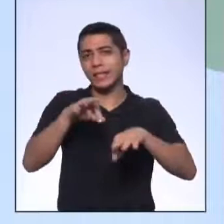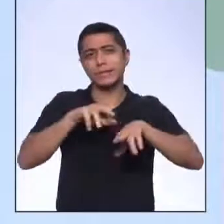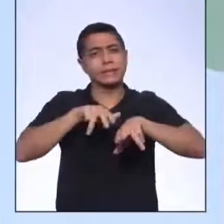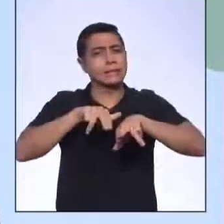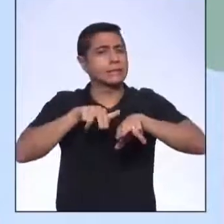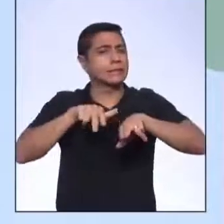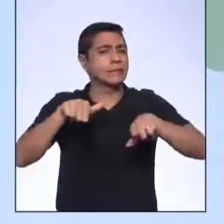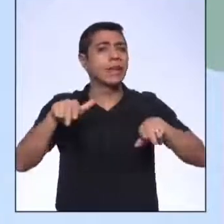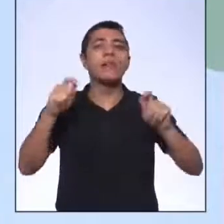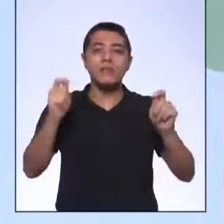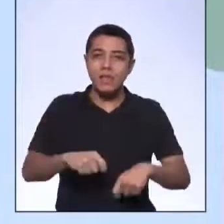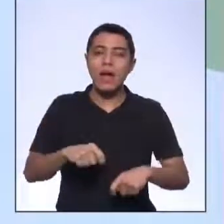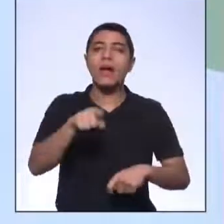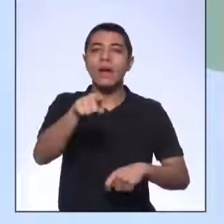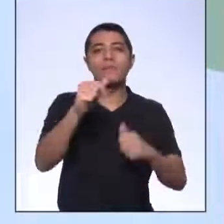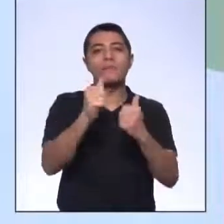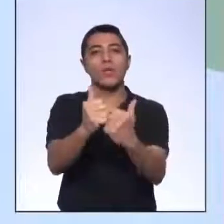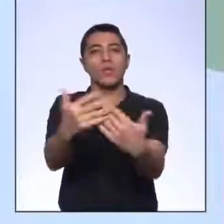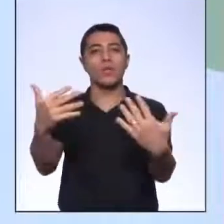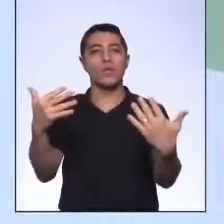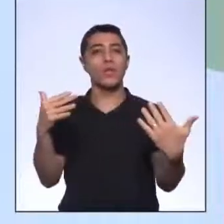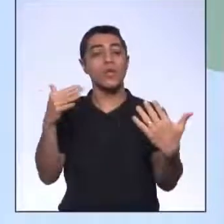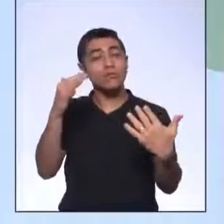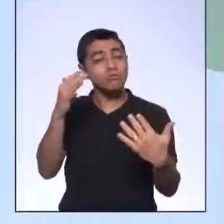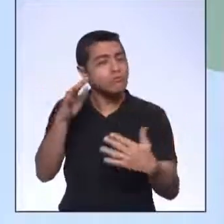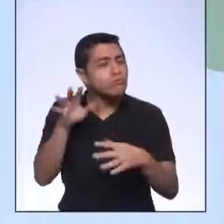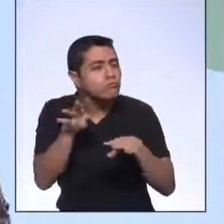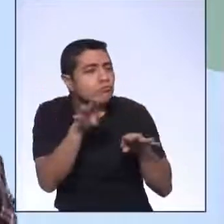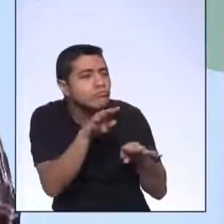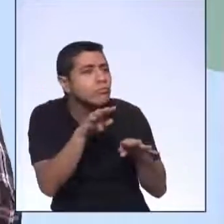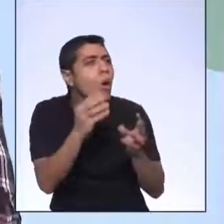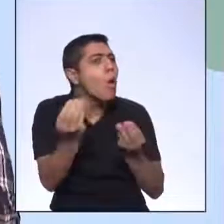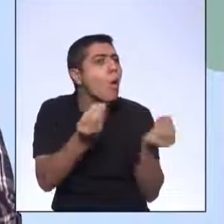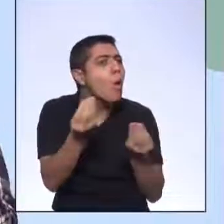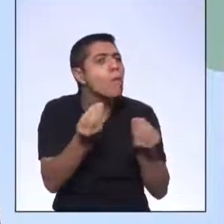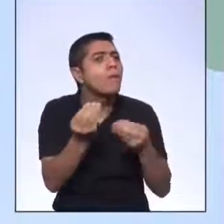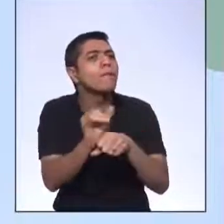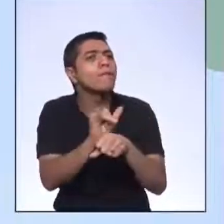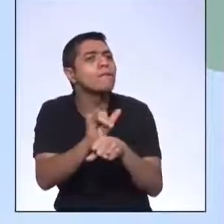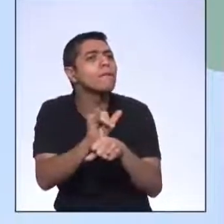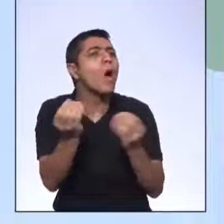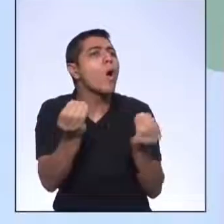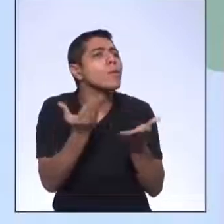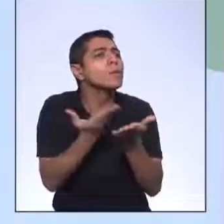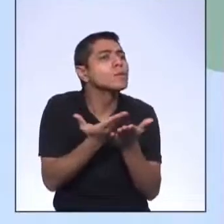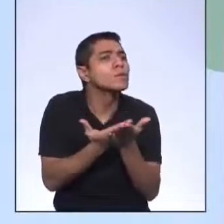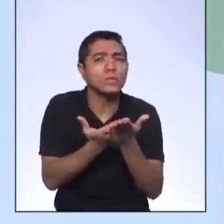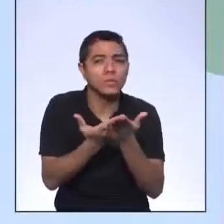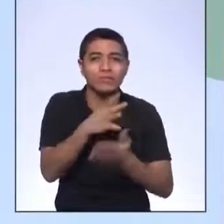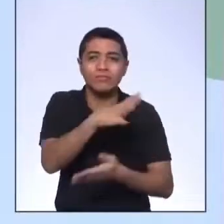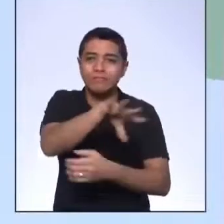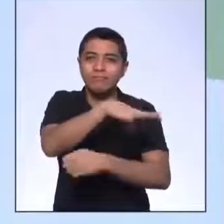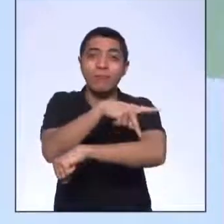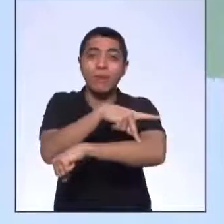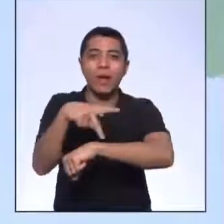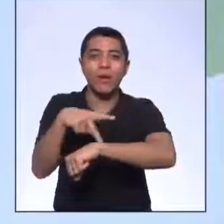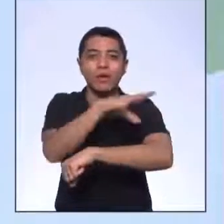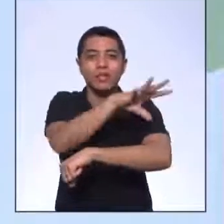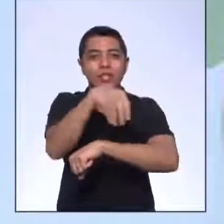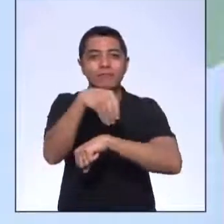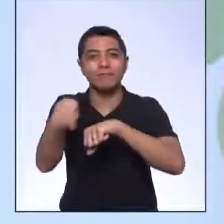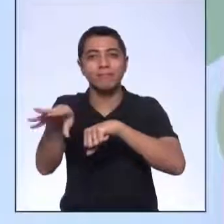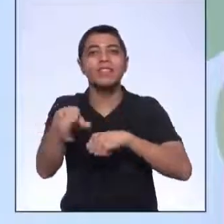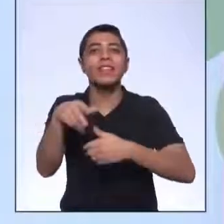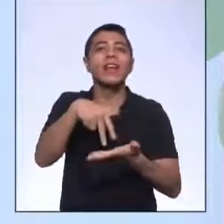com é mais técnica ou a parte de estudo né a parte aí pedagógica mesmo né da questão da